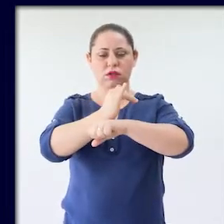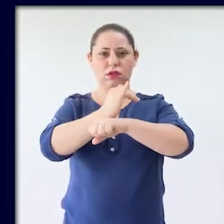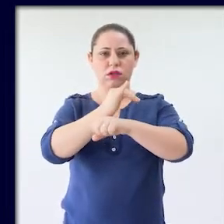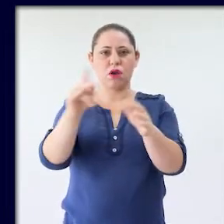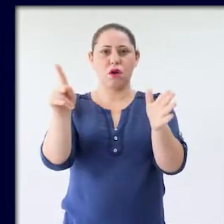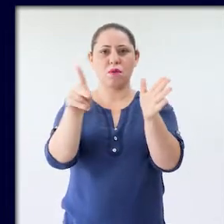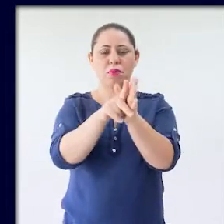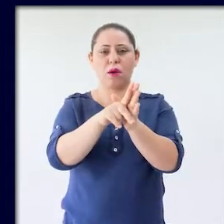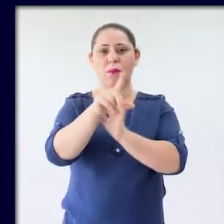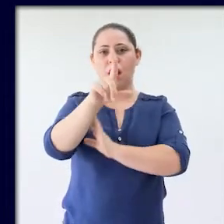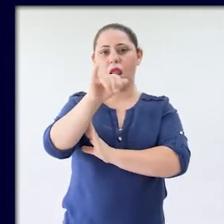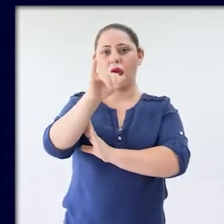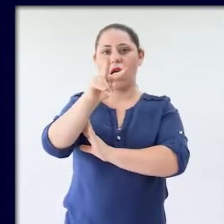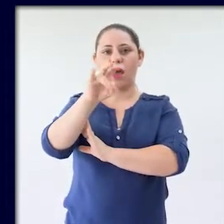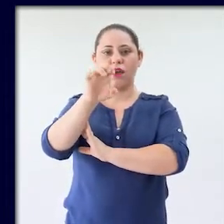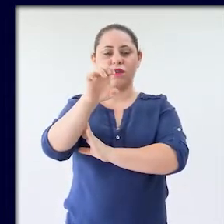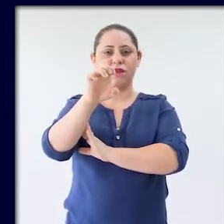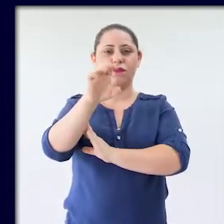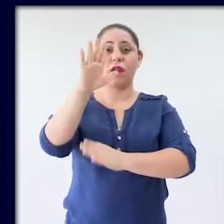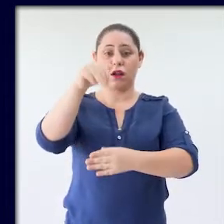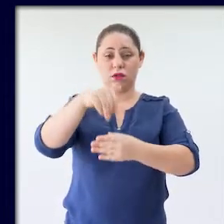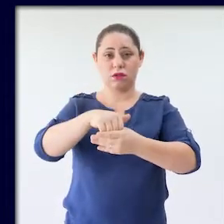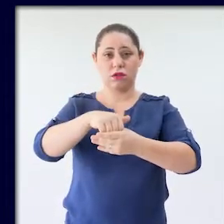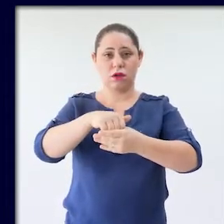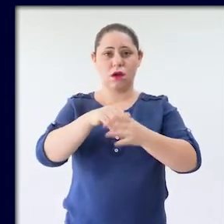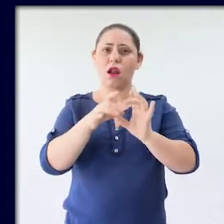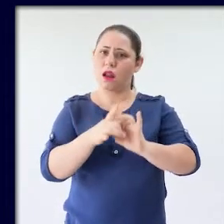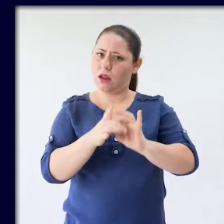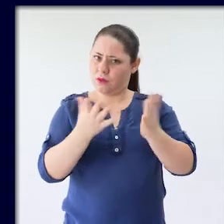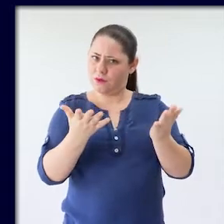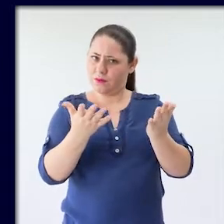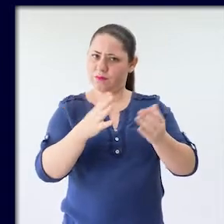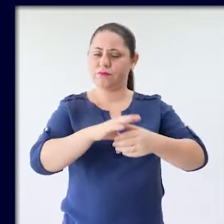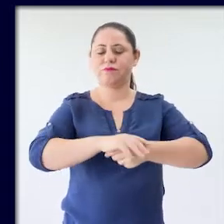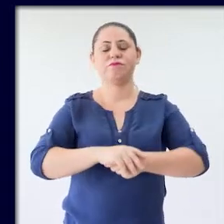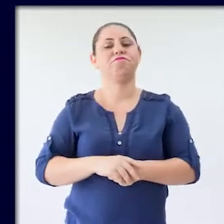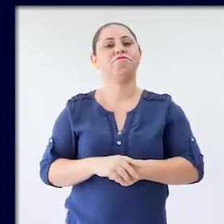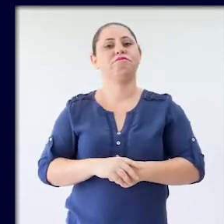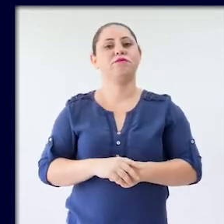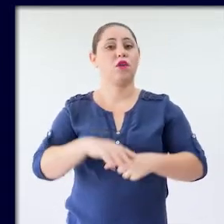assim denominadas como lives eleitorais, elas estão permitidas?